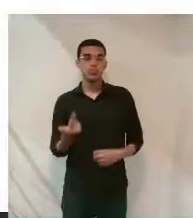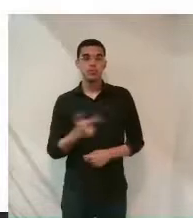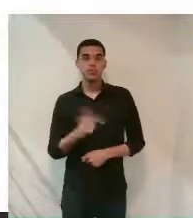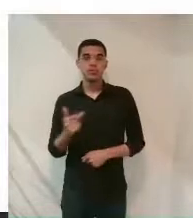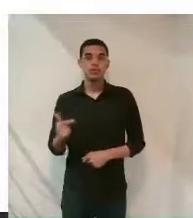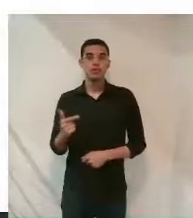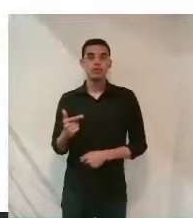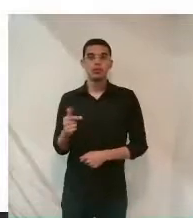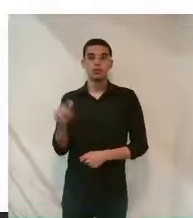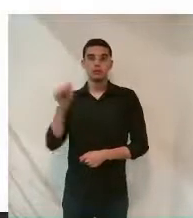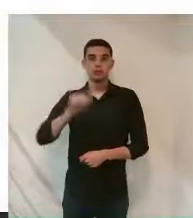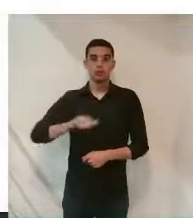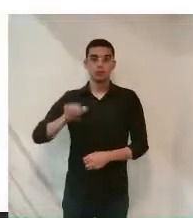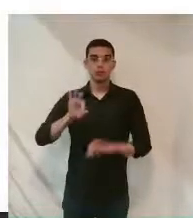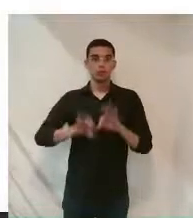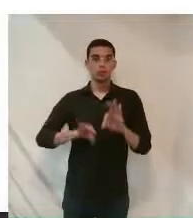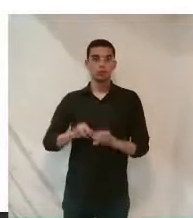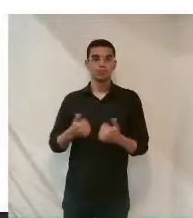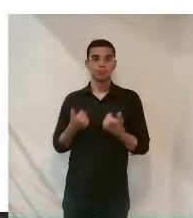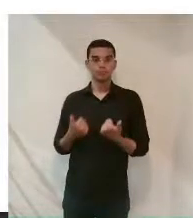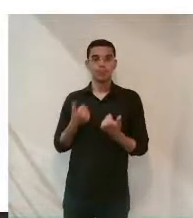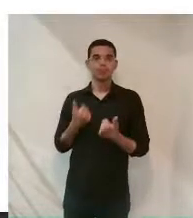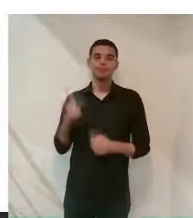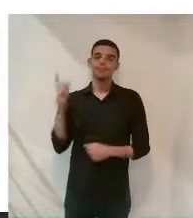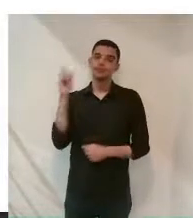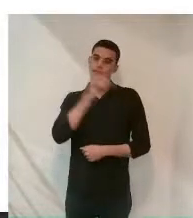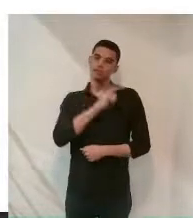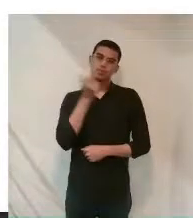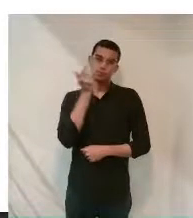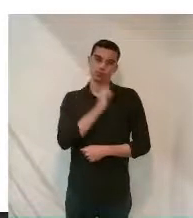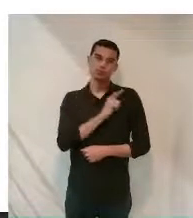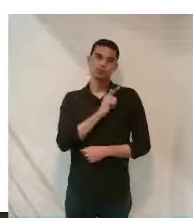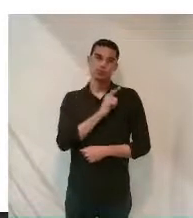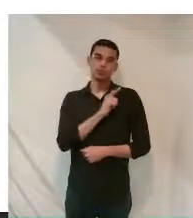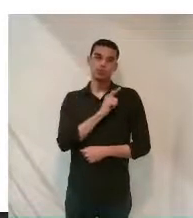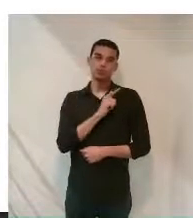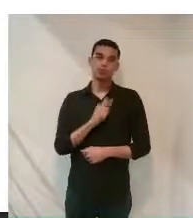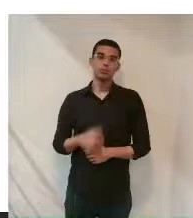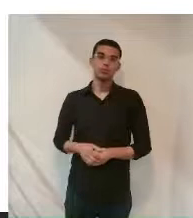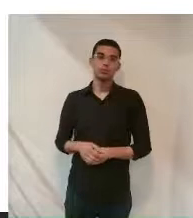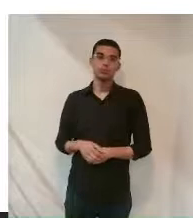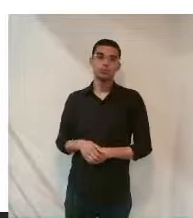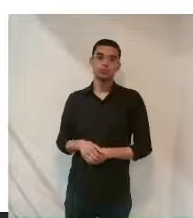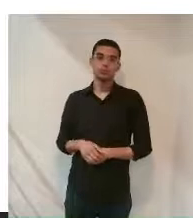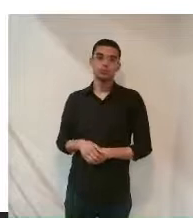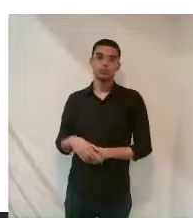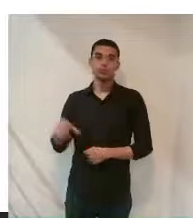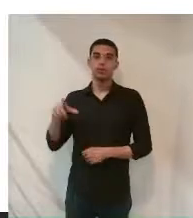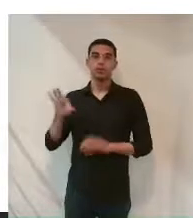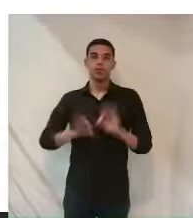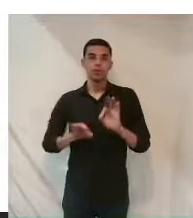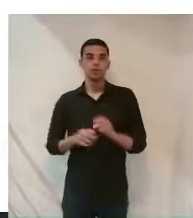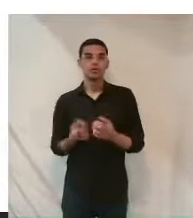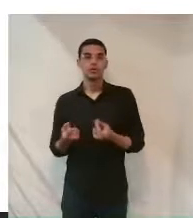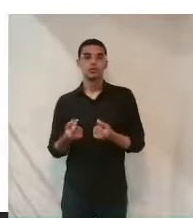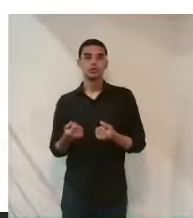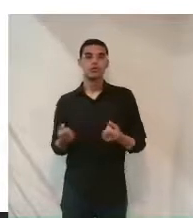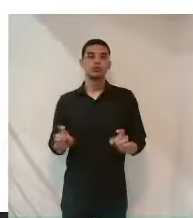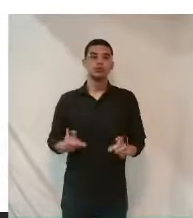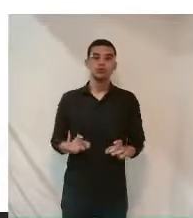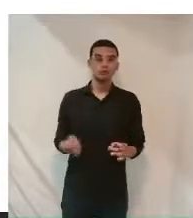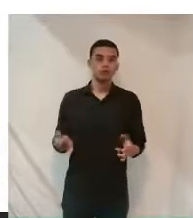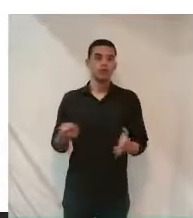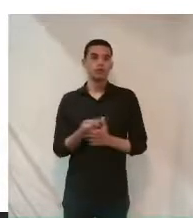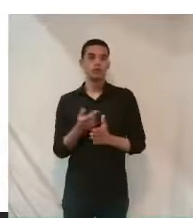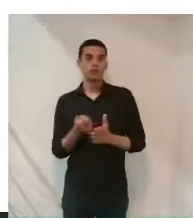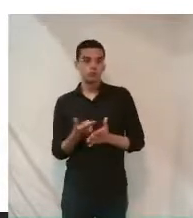da cooperativa, dificilmente a gente consegue comercializar o crédito dessa cooperativa. A gente faz investimento em